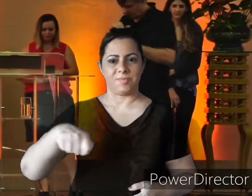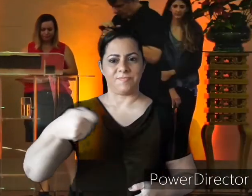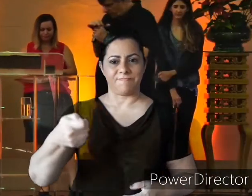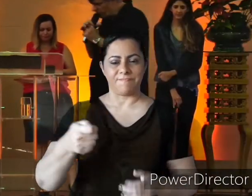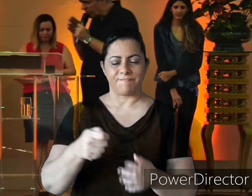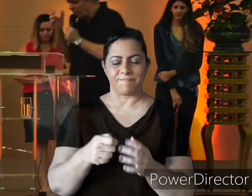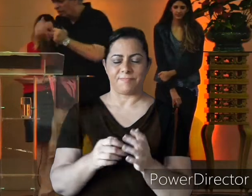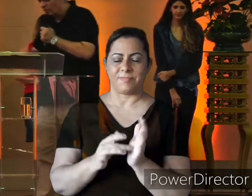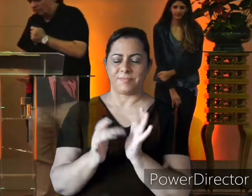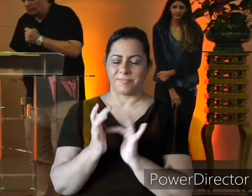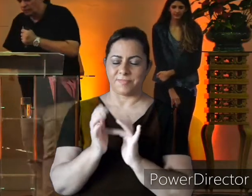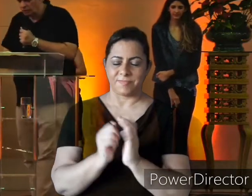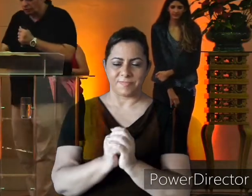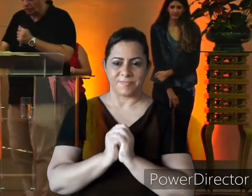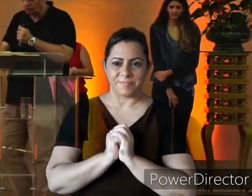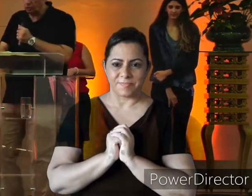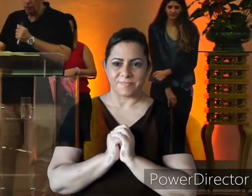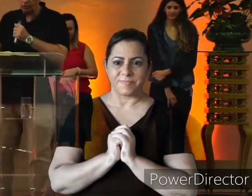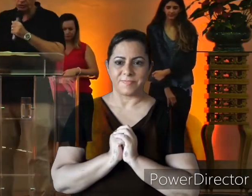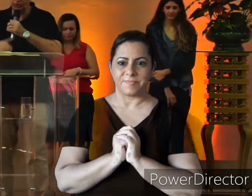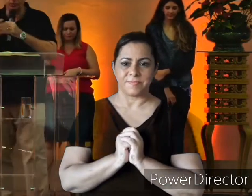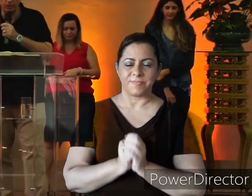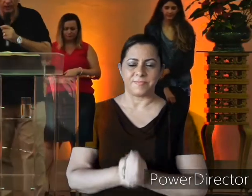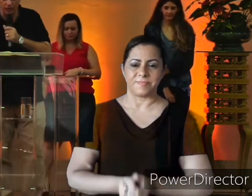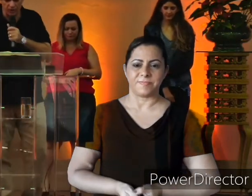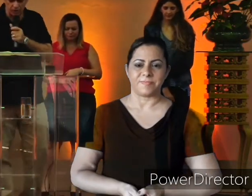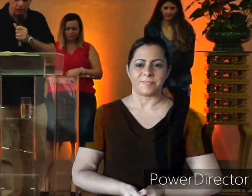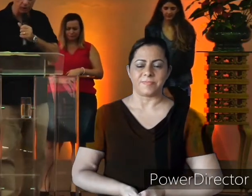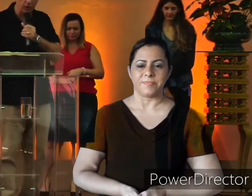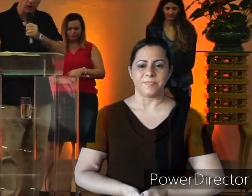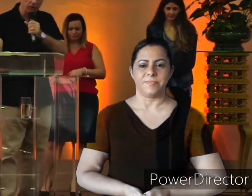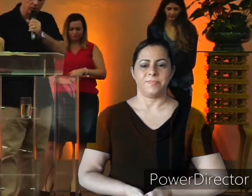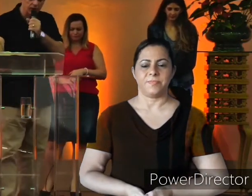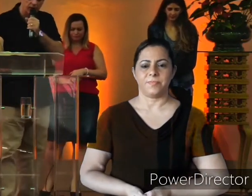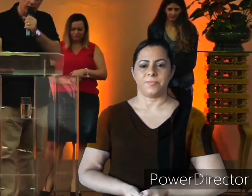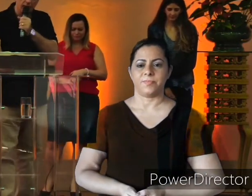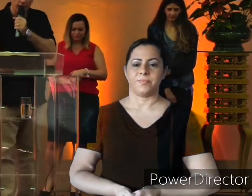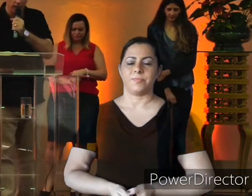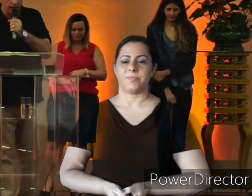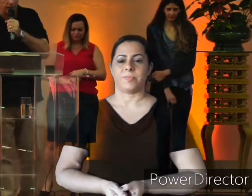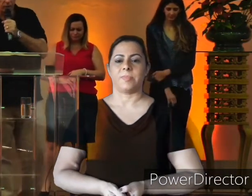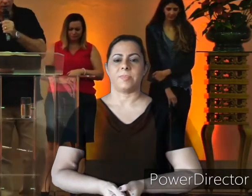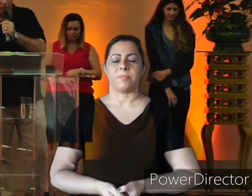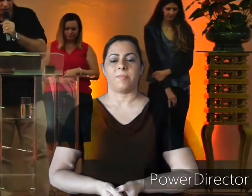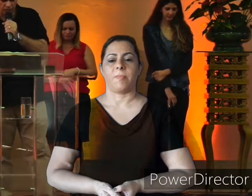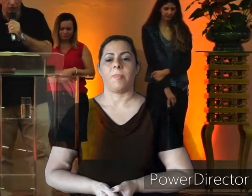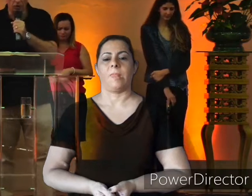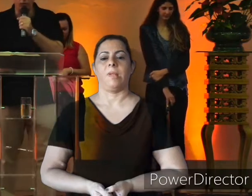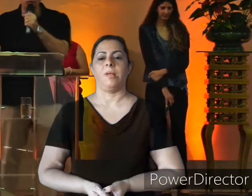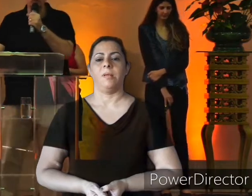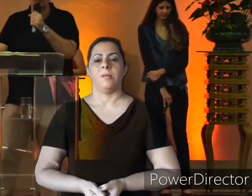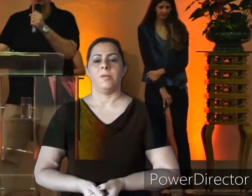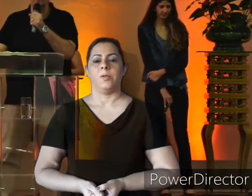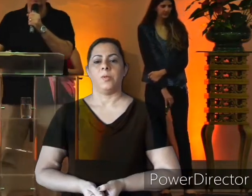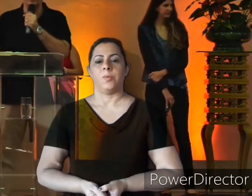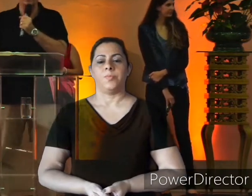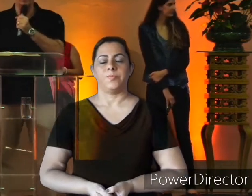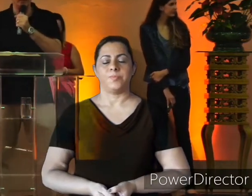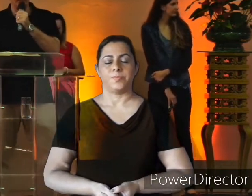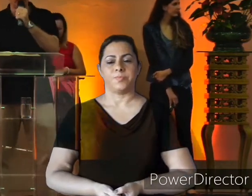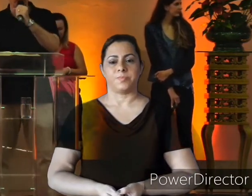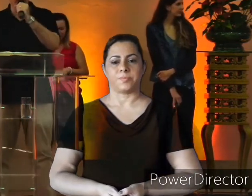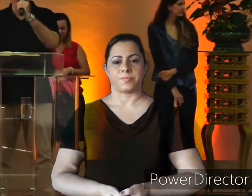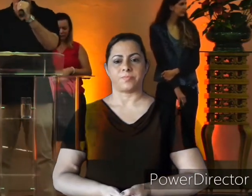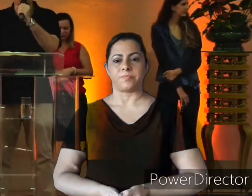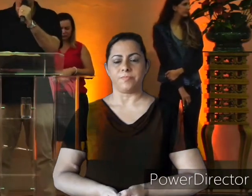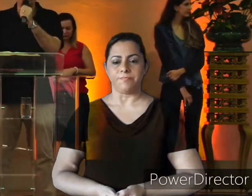E feche teus olhos conosco, se você puder fechar os teus olhos. Senhor Deus, nós te louvamos pela tua